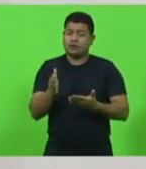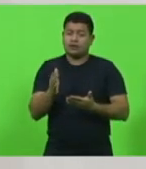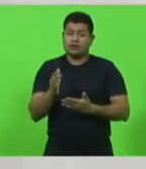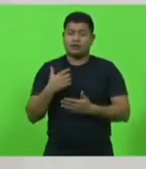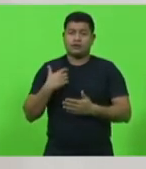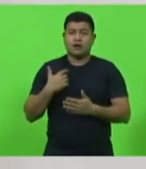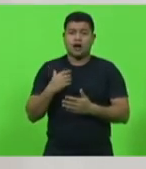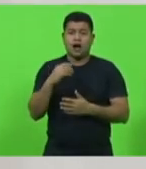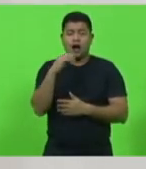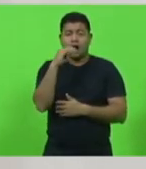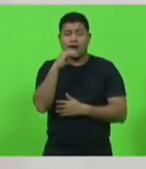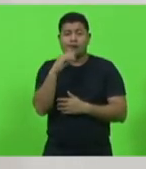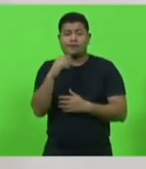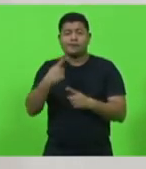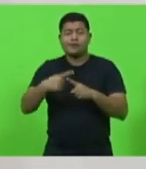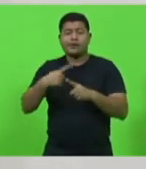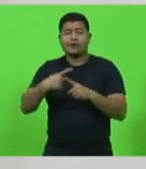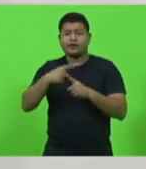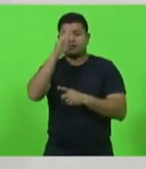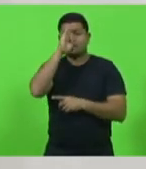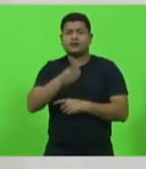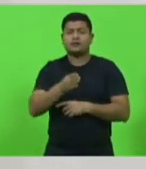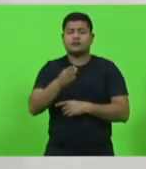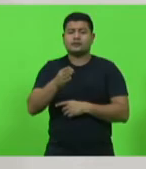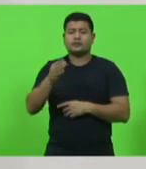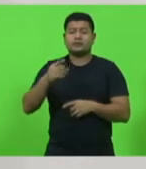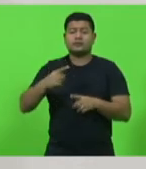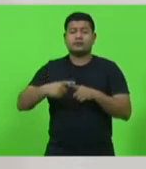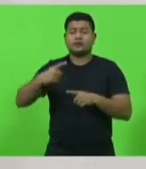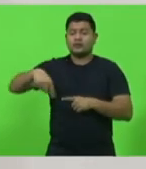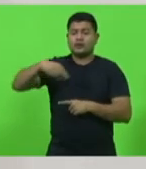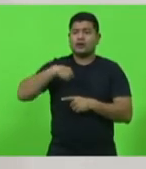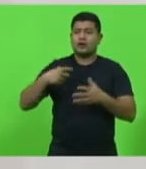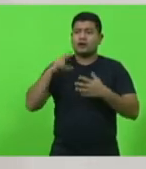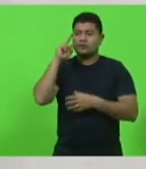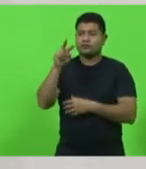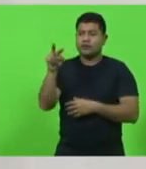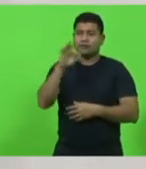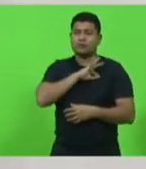ter tranquilidade, nós queremos ter paz, nós queremos poder ir